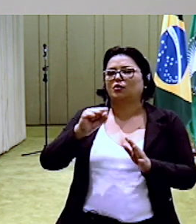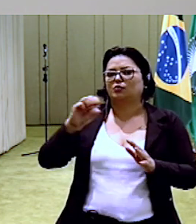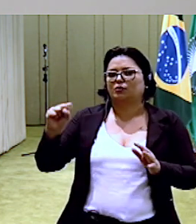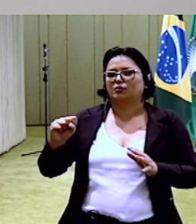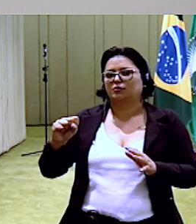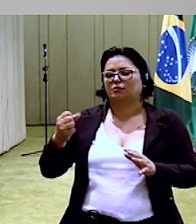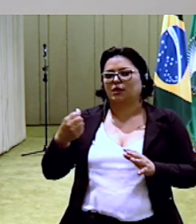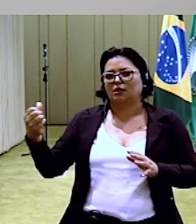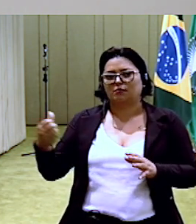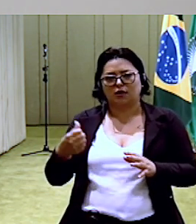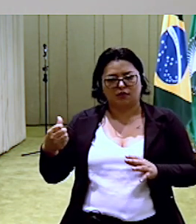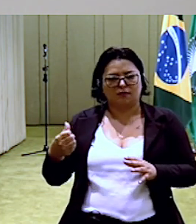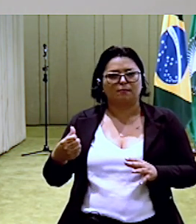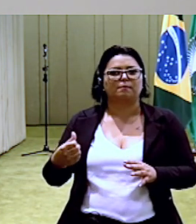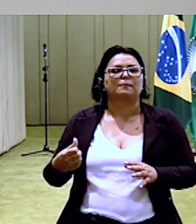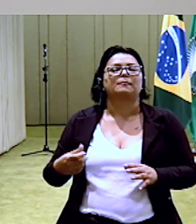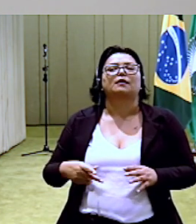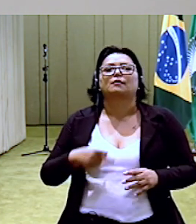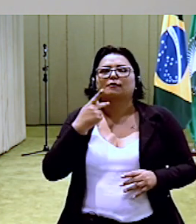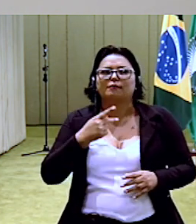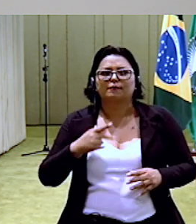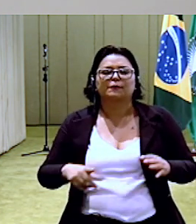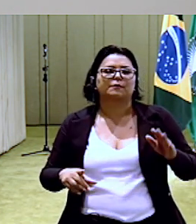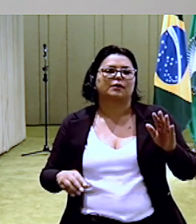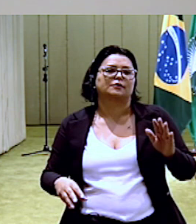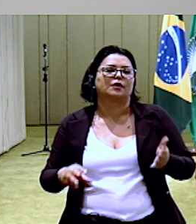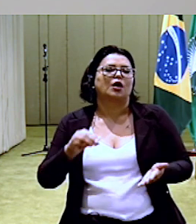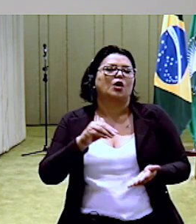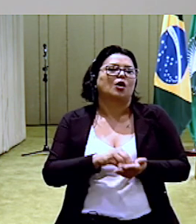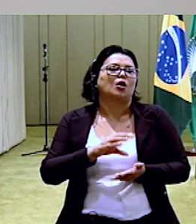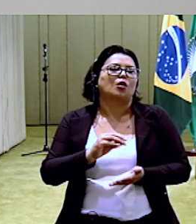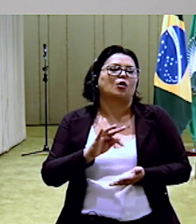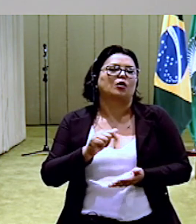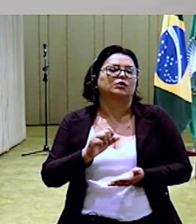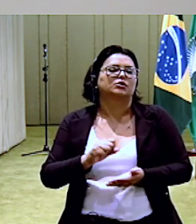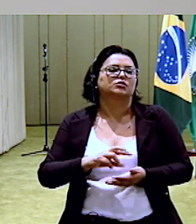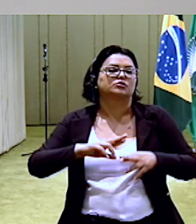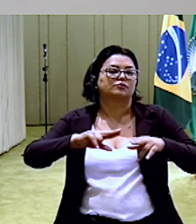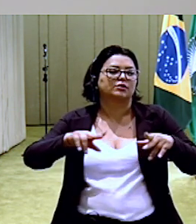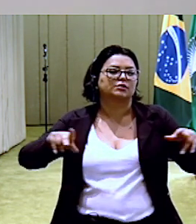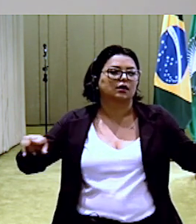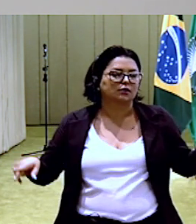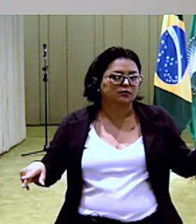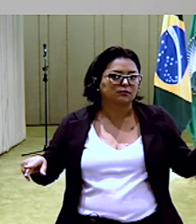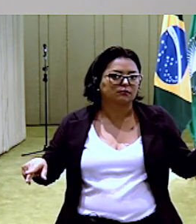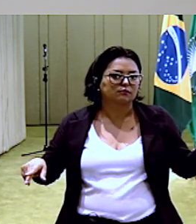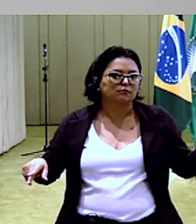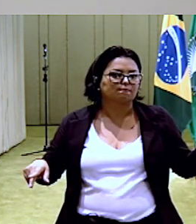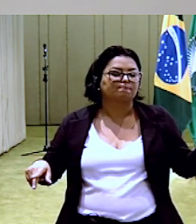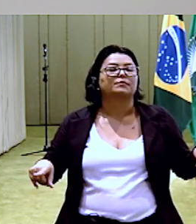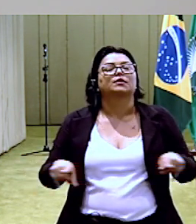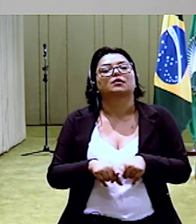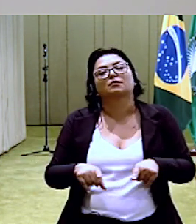pontos extras para aquelas pessoas que têm mais diversidade. Então, a gente tem pensado muito nessa questão. E uma grande iniciativa